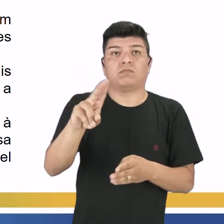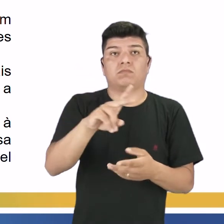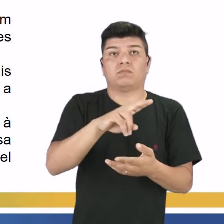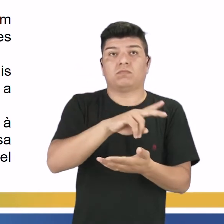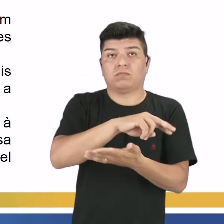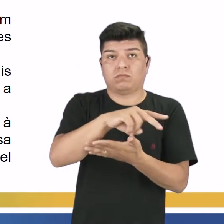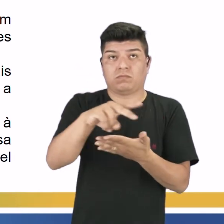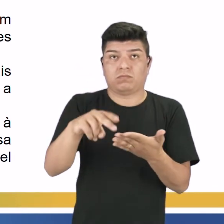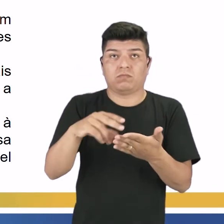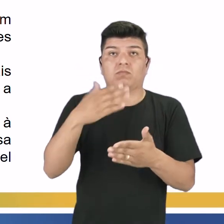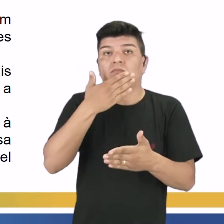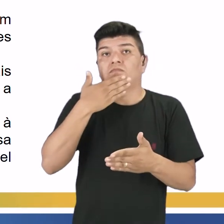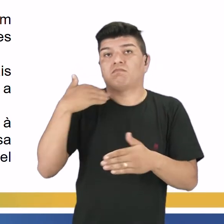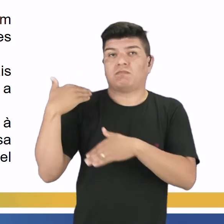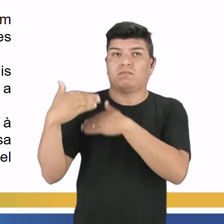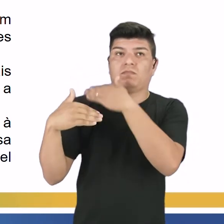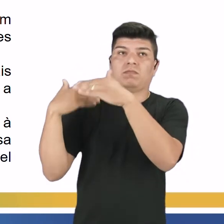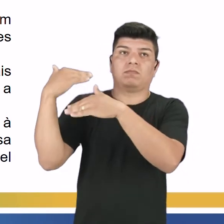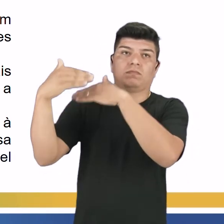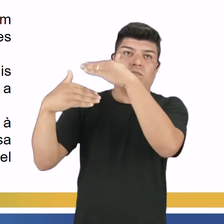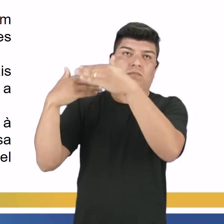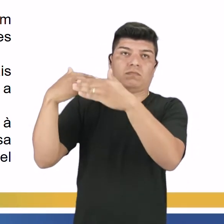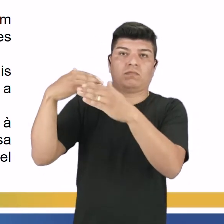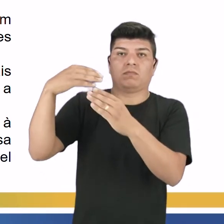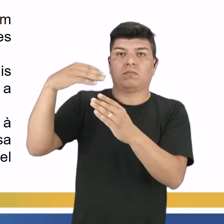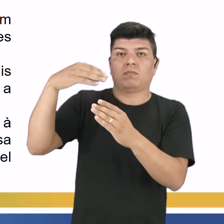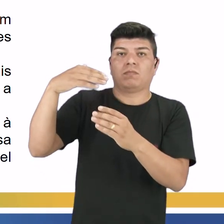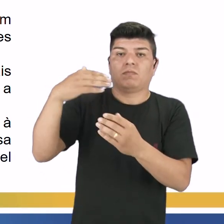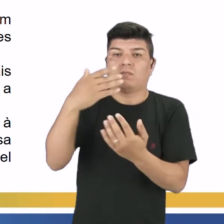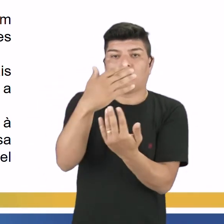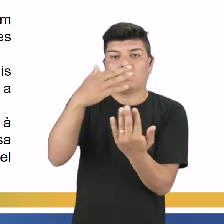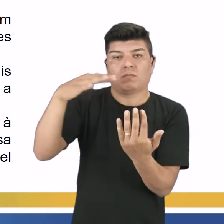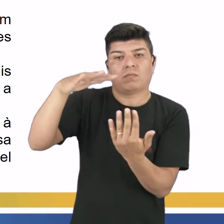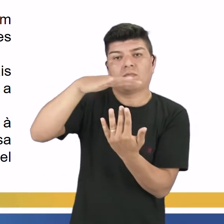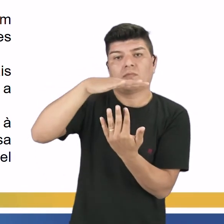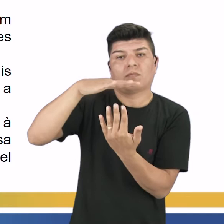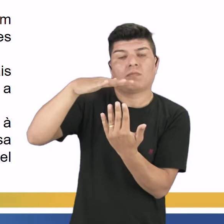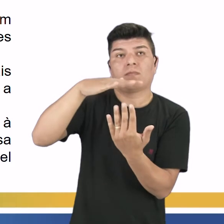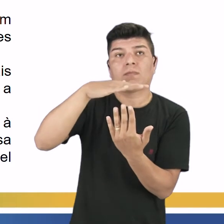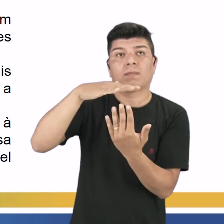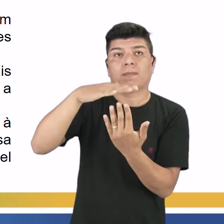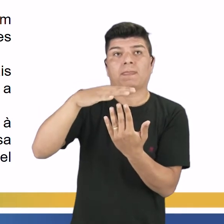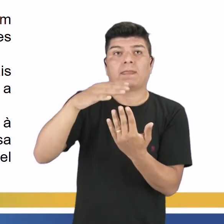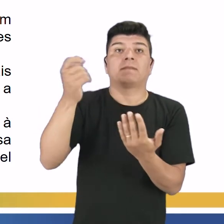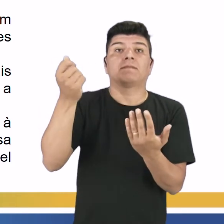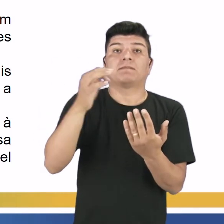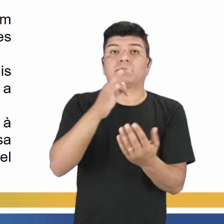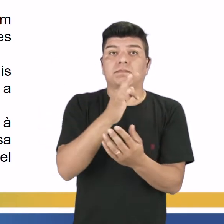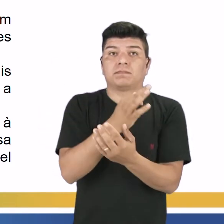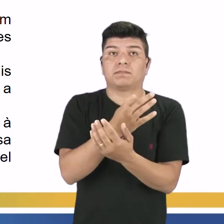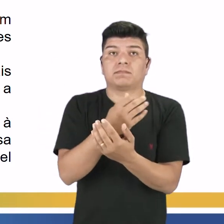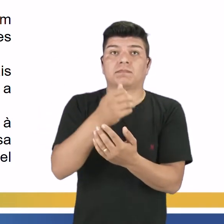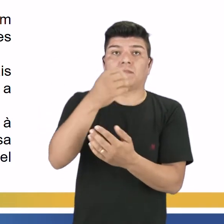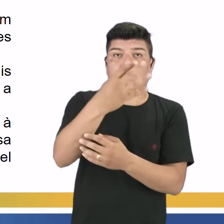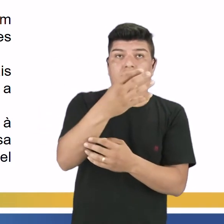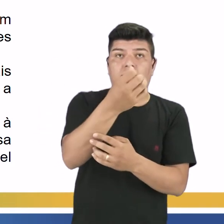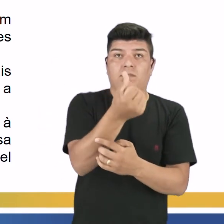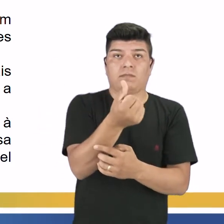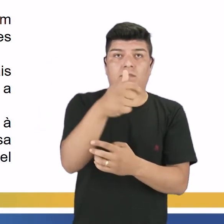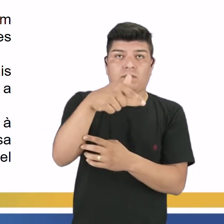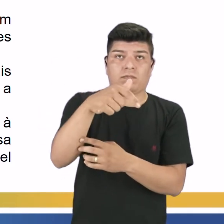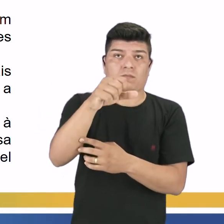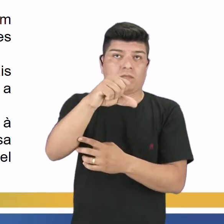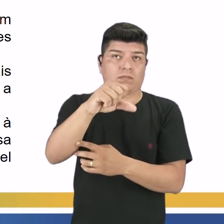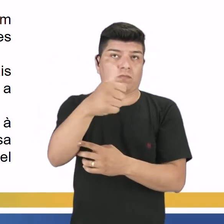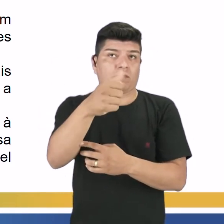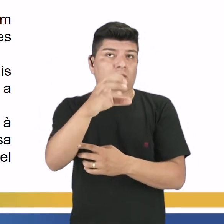com melhor desenvolvimento à sombra, com as plantas das espécies 4, 6, 7, 9 e 10,